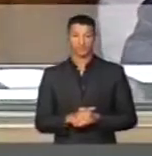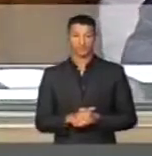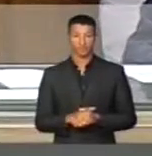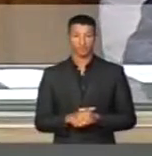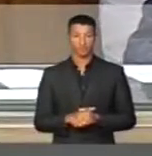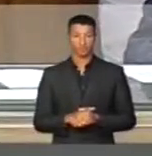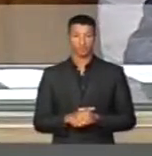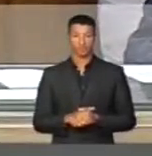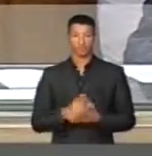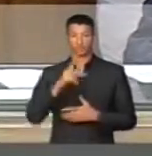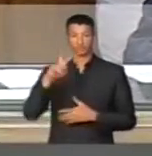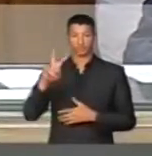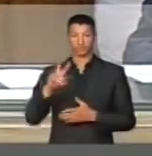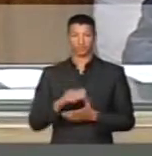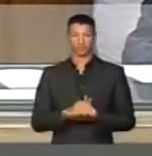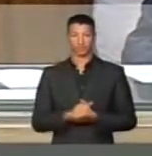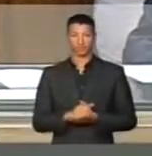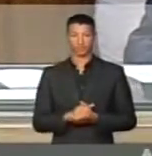PV.